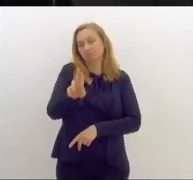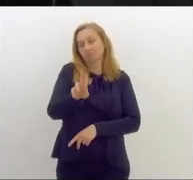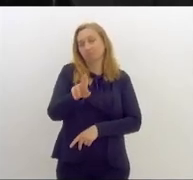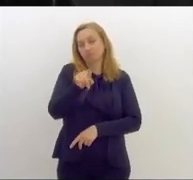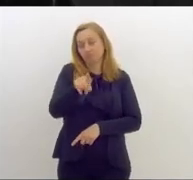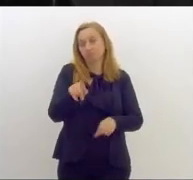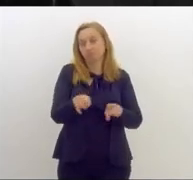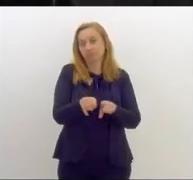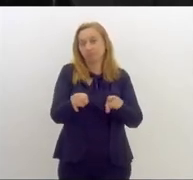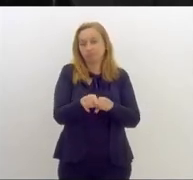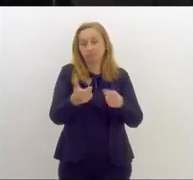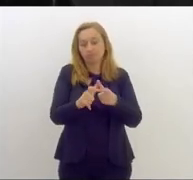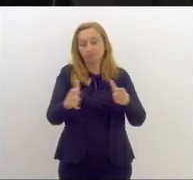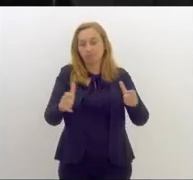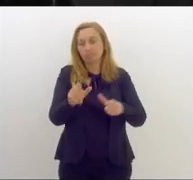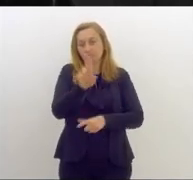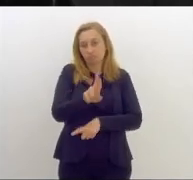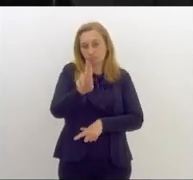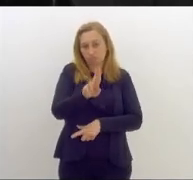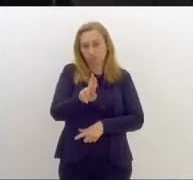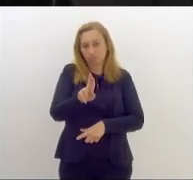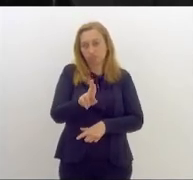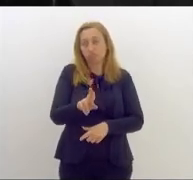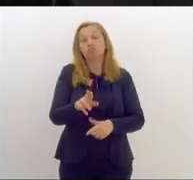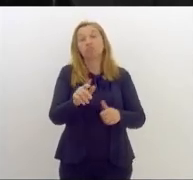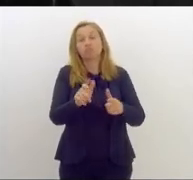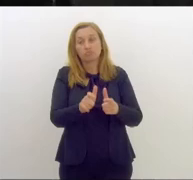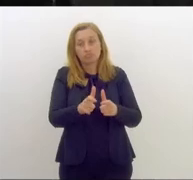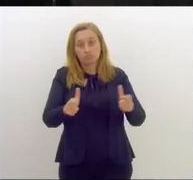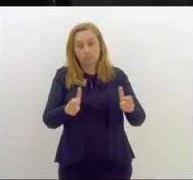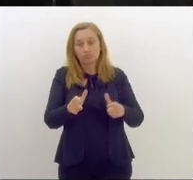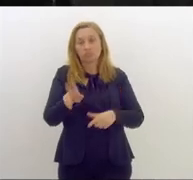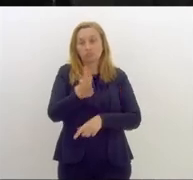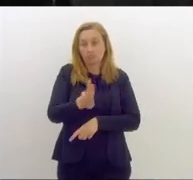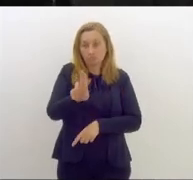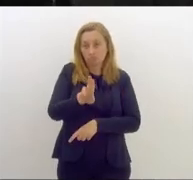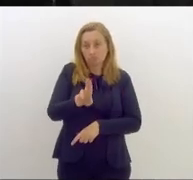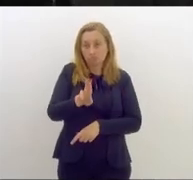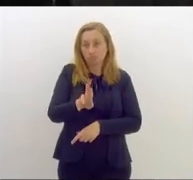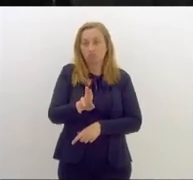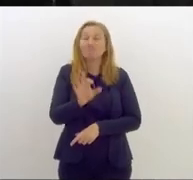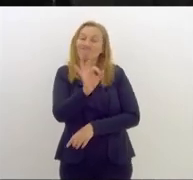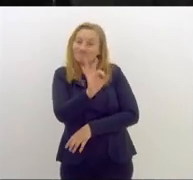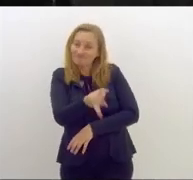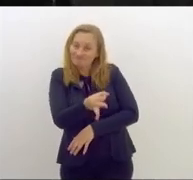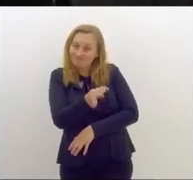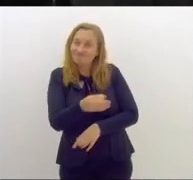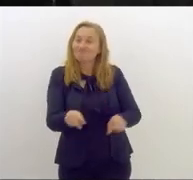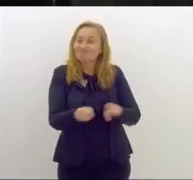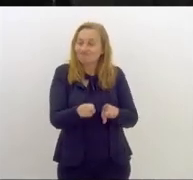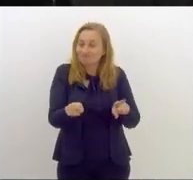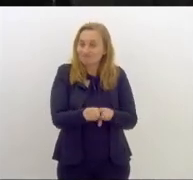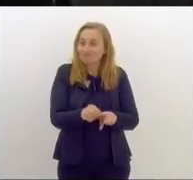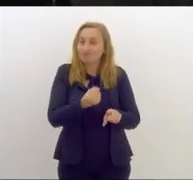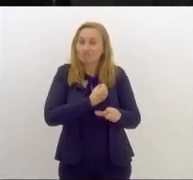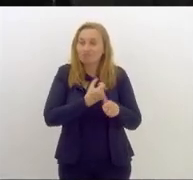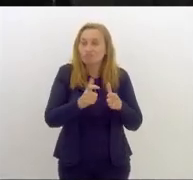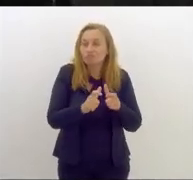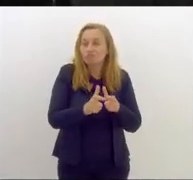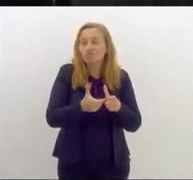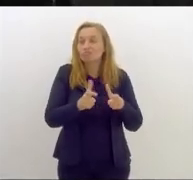Aumenta também o consumo e aumentando o consumo evidentemente também aumenta